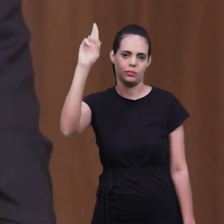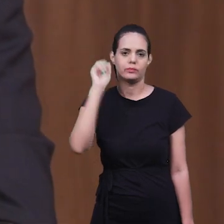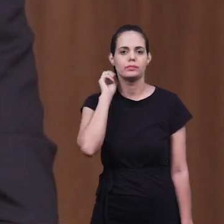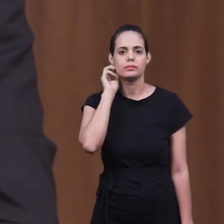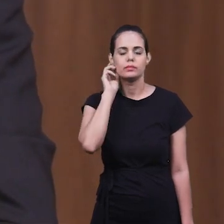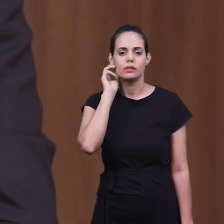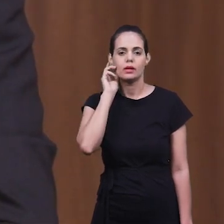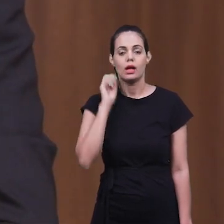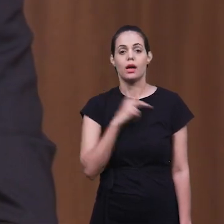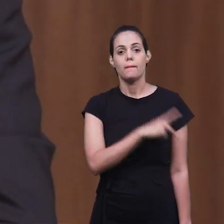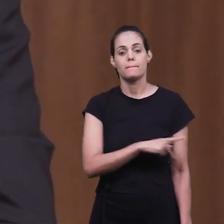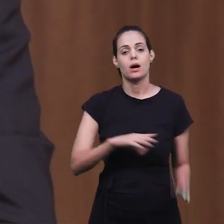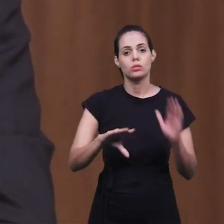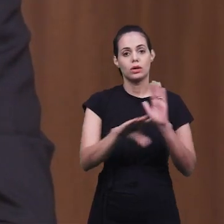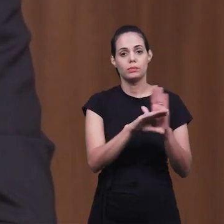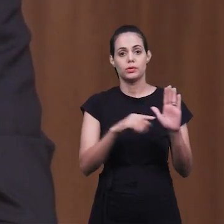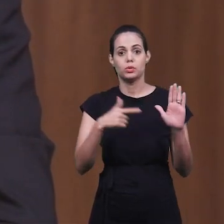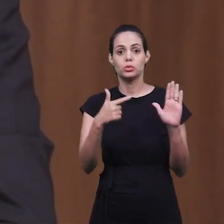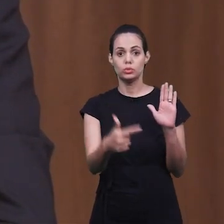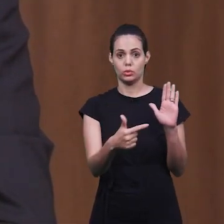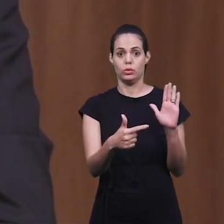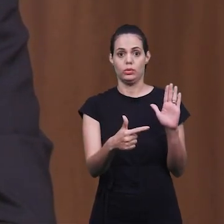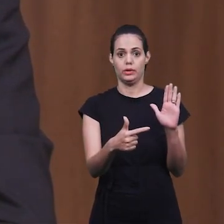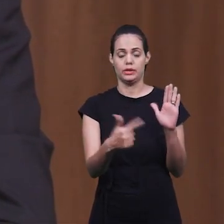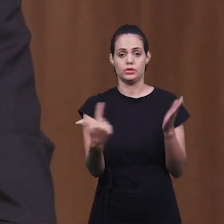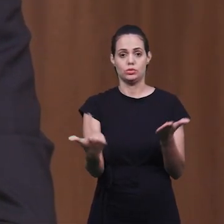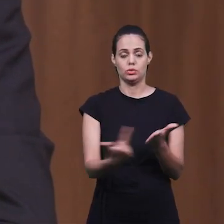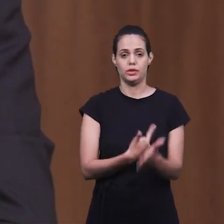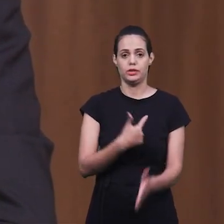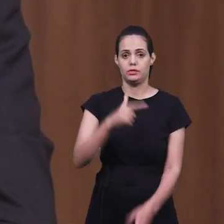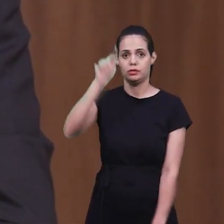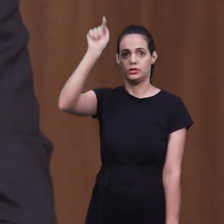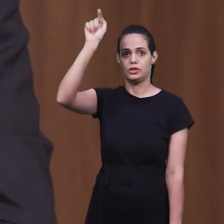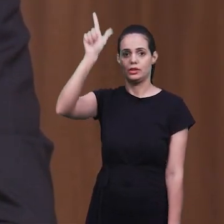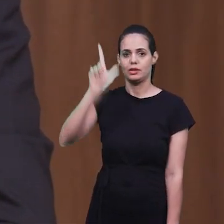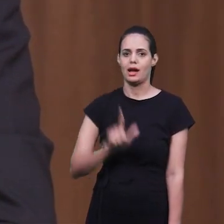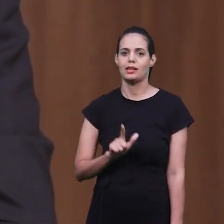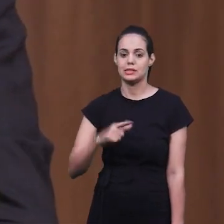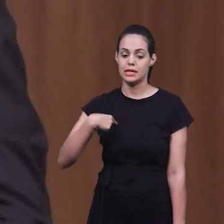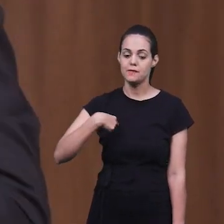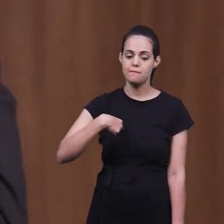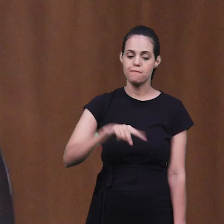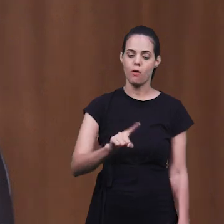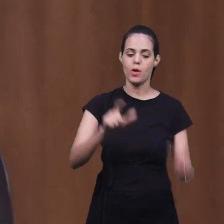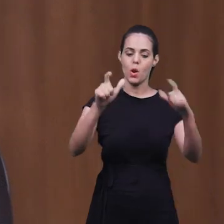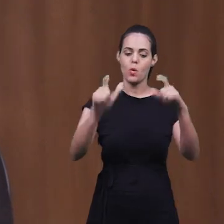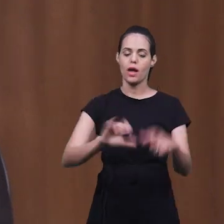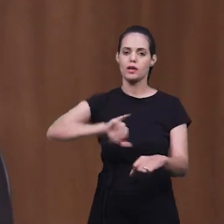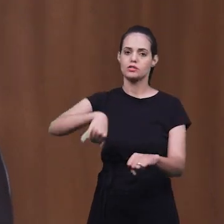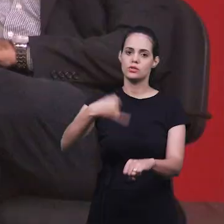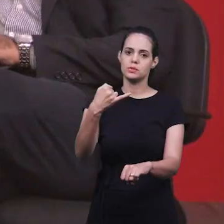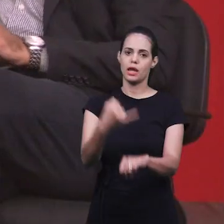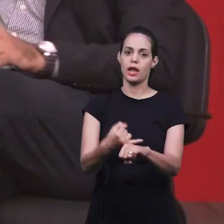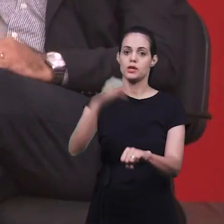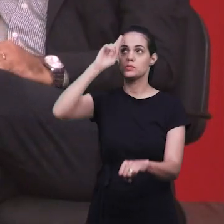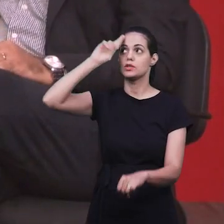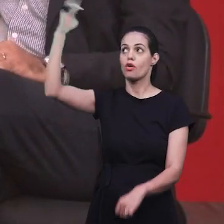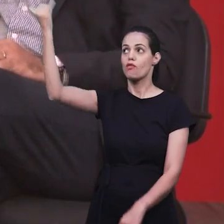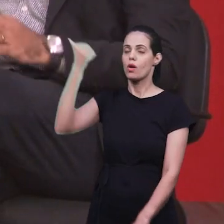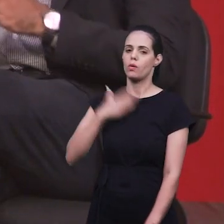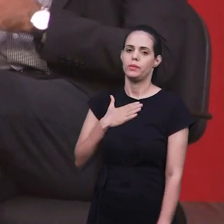vai registrar, então, no capítulo 2 de Gálatas, que ele foi a Jerusalém por uma